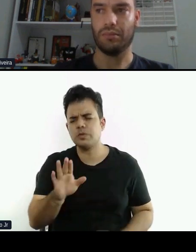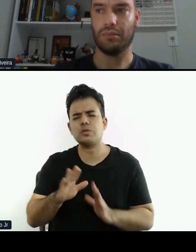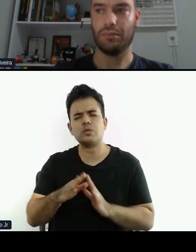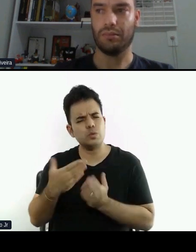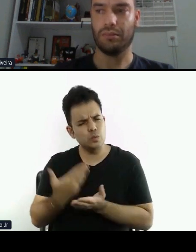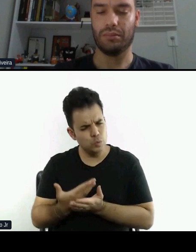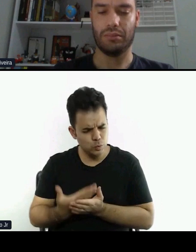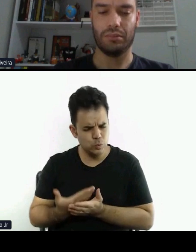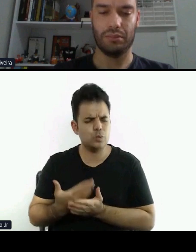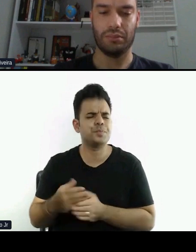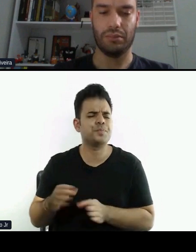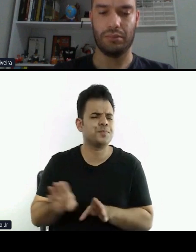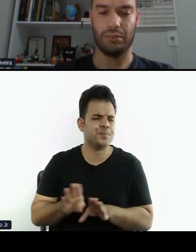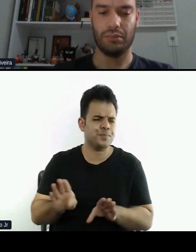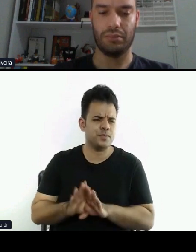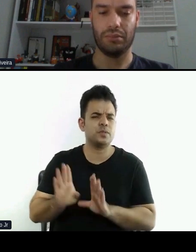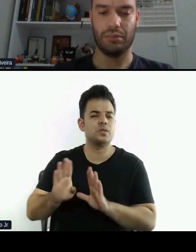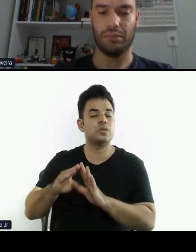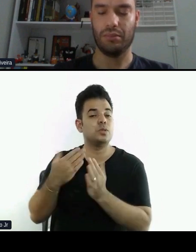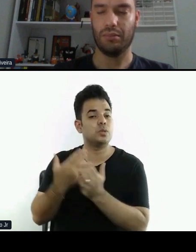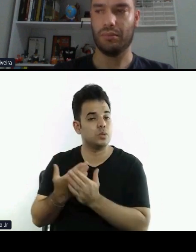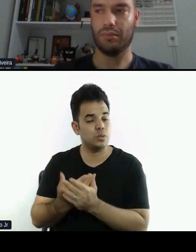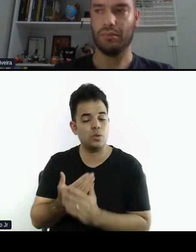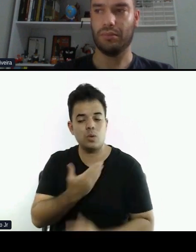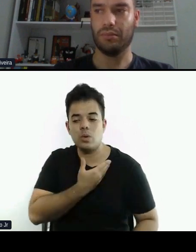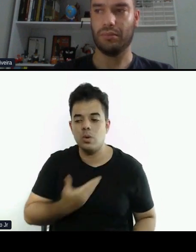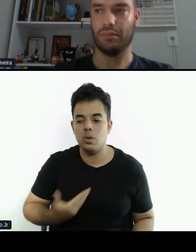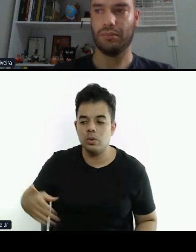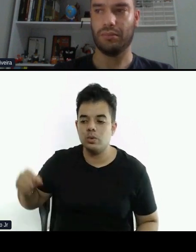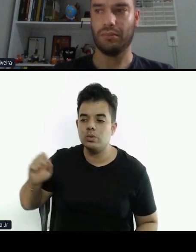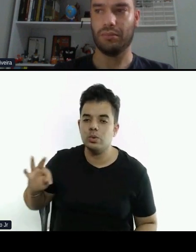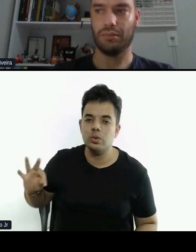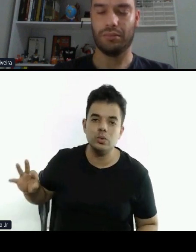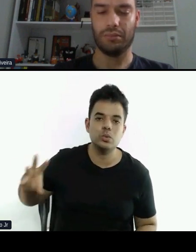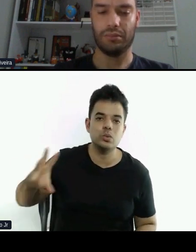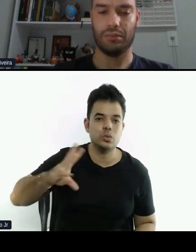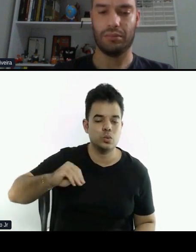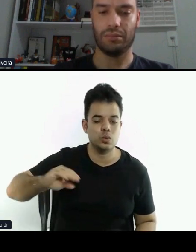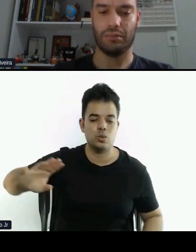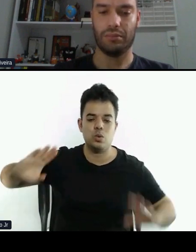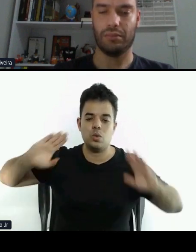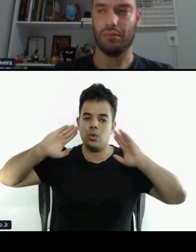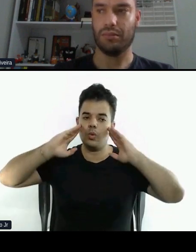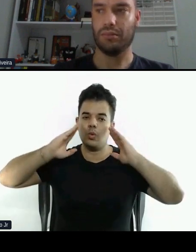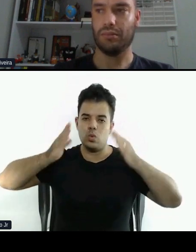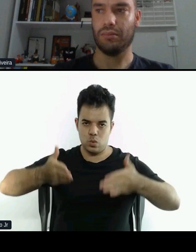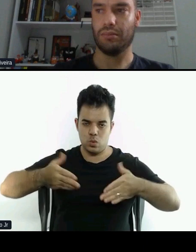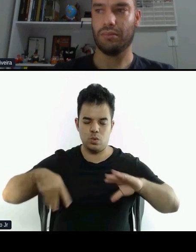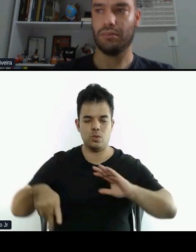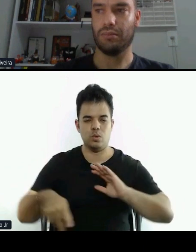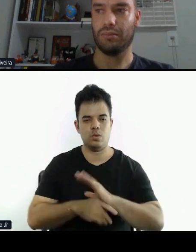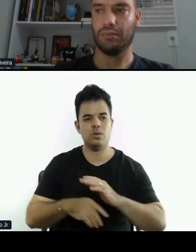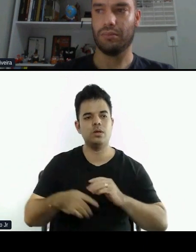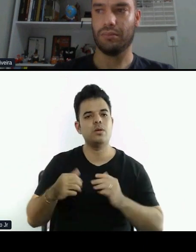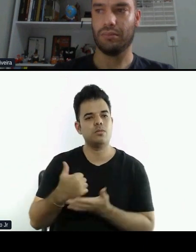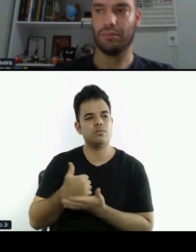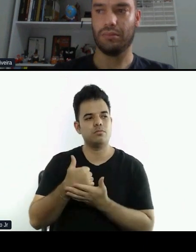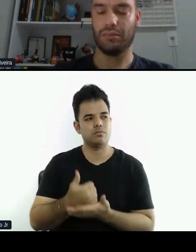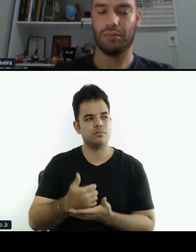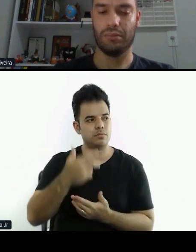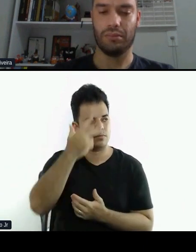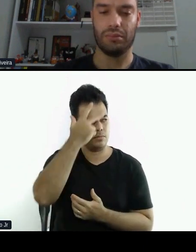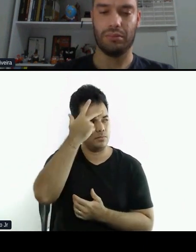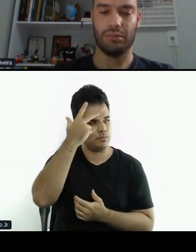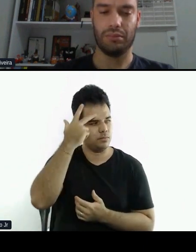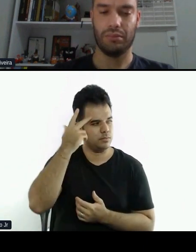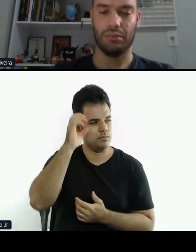hoje. Teria que estar nas escolas públicas, em todos os lugares, a gente uma disciplina que foca ali, sabe, que traz essa conscientização das pessoas. Por isso que eu até o primeiro